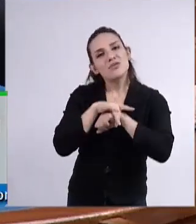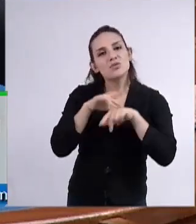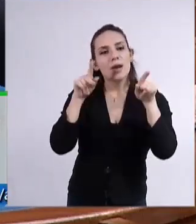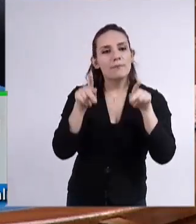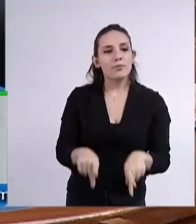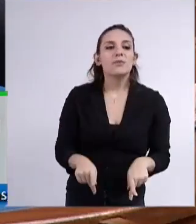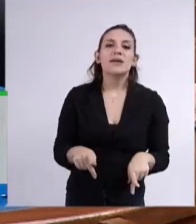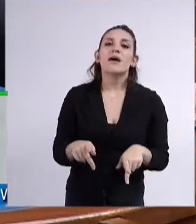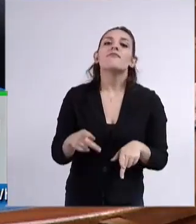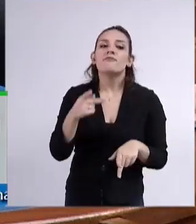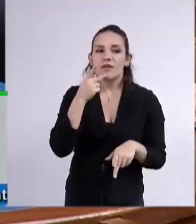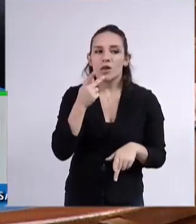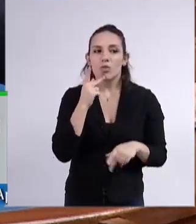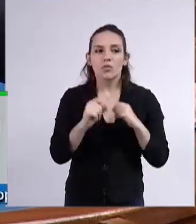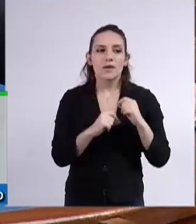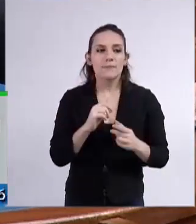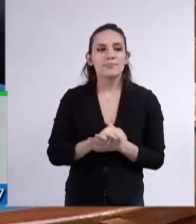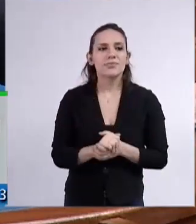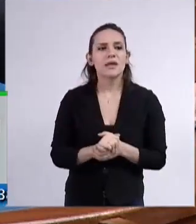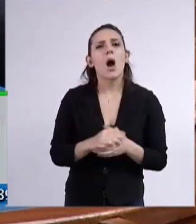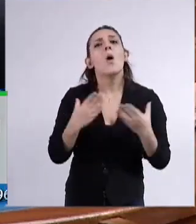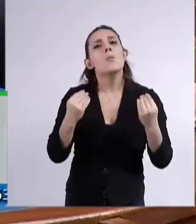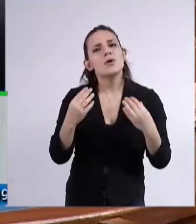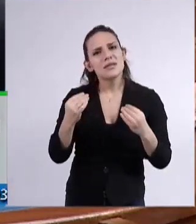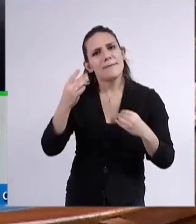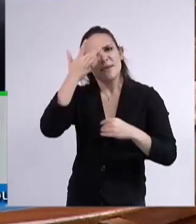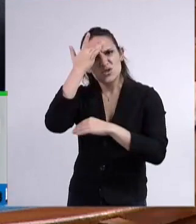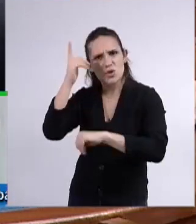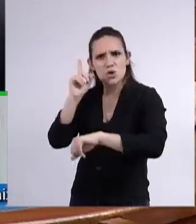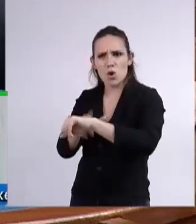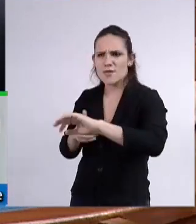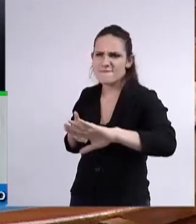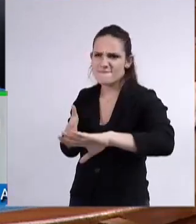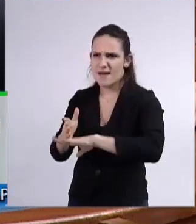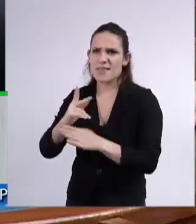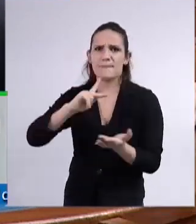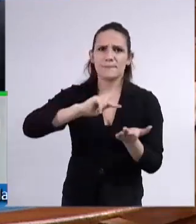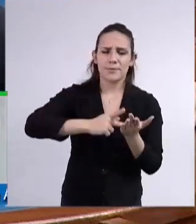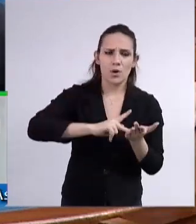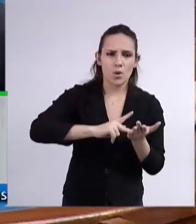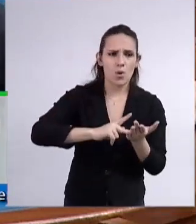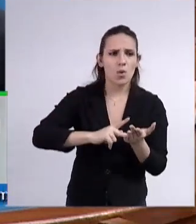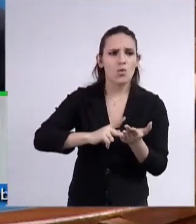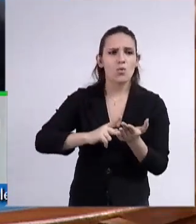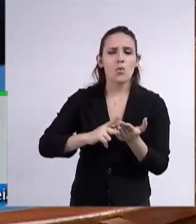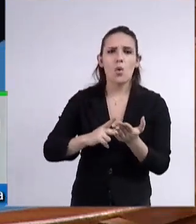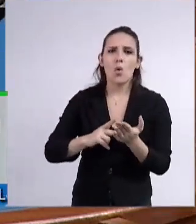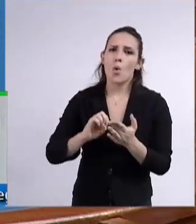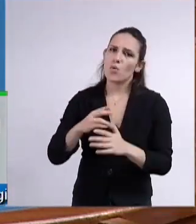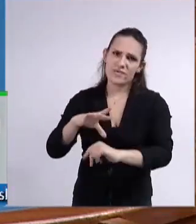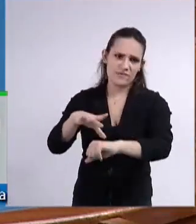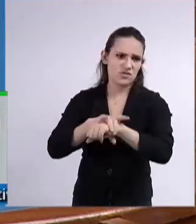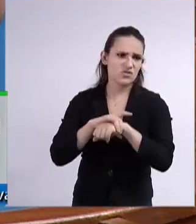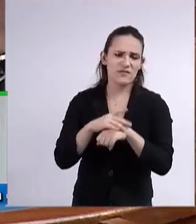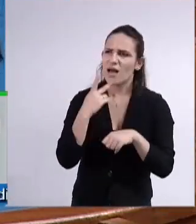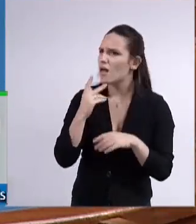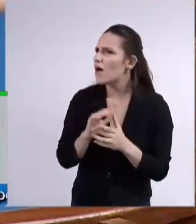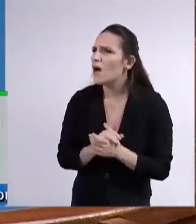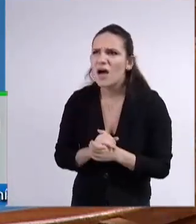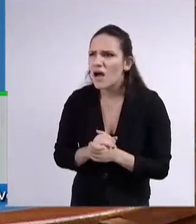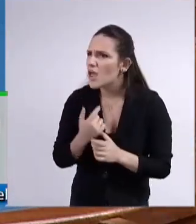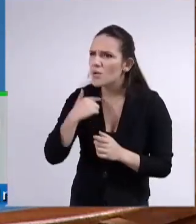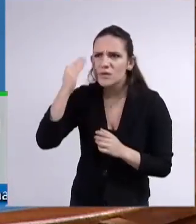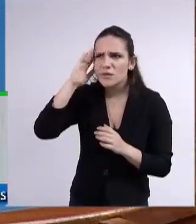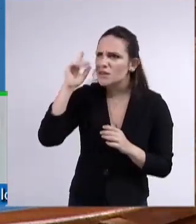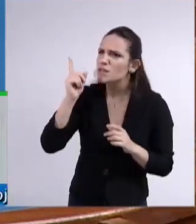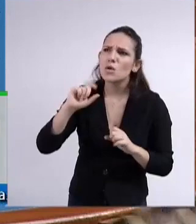dos consumidores que procuram a defensoria e os órgãos de consumidores procuram, porque a conta, ela não tem a necessária